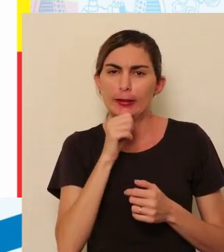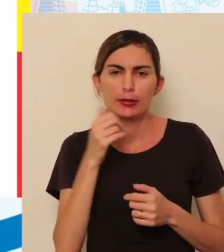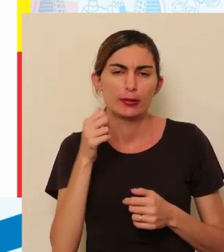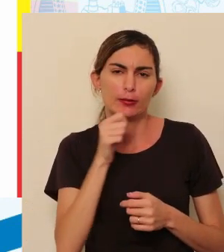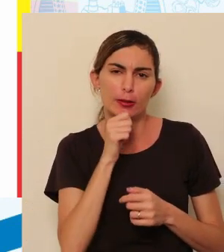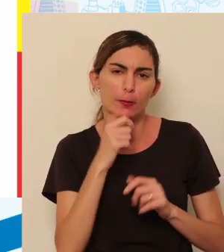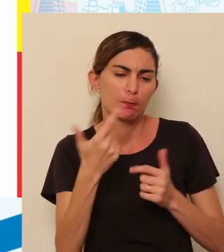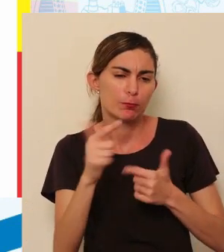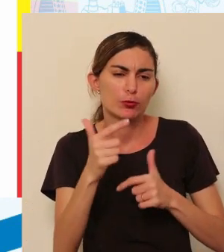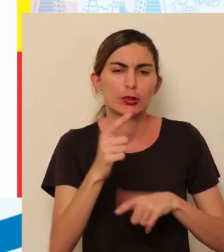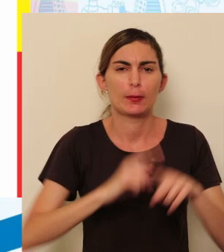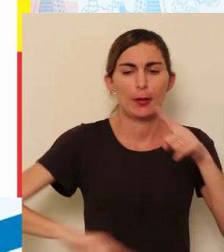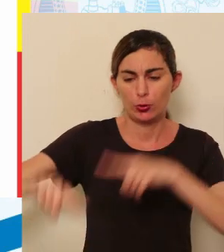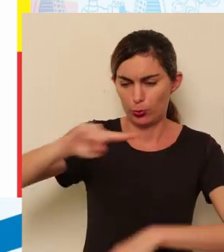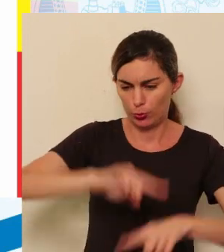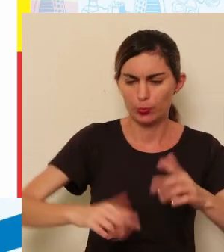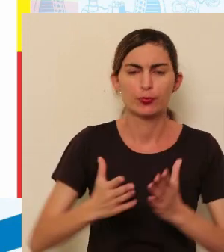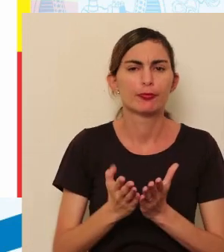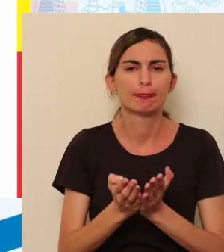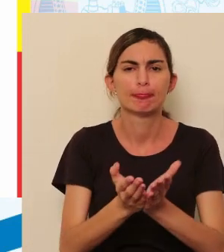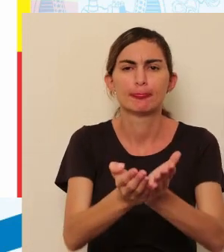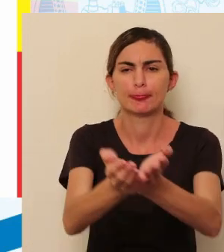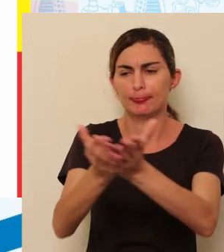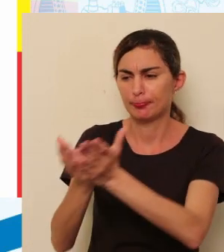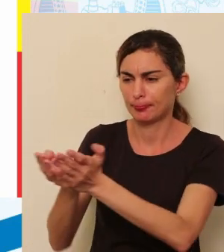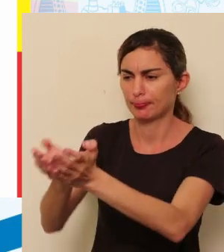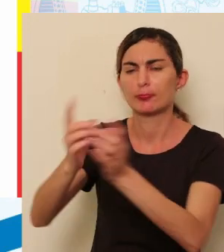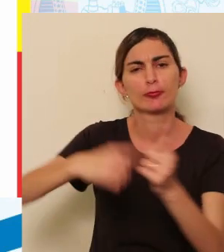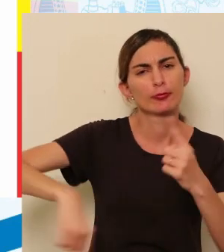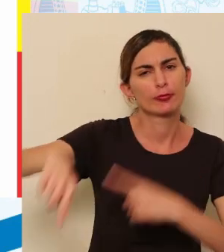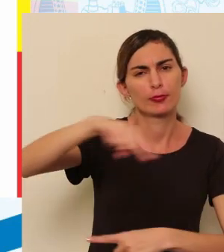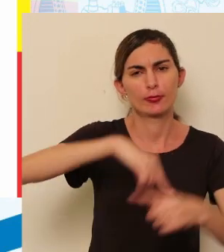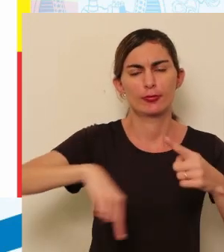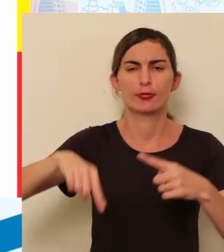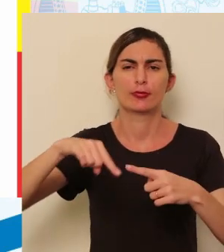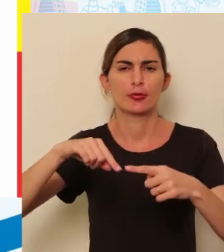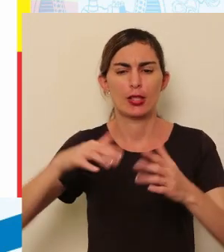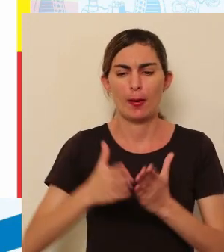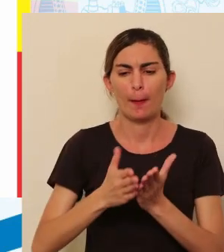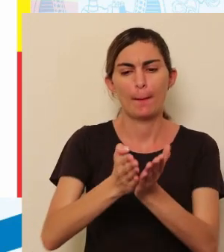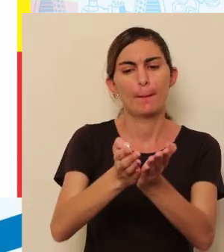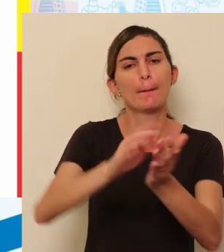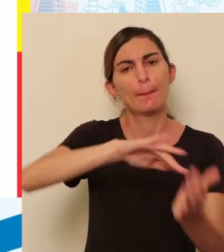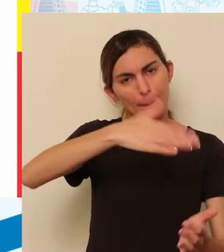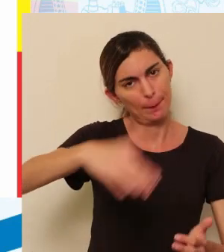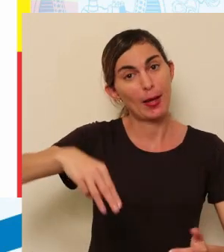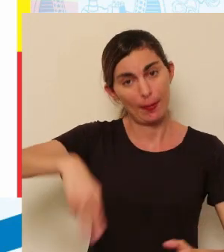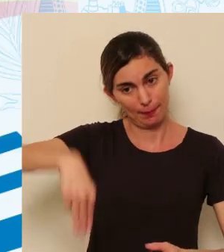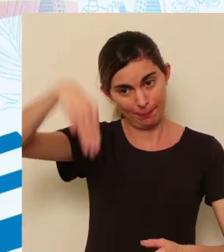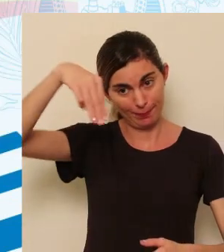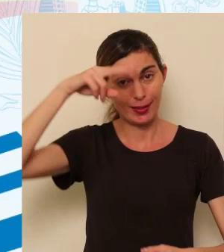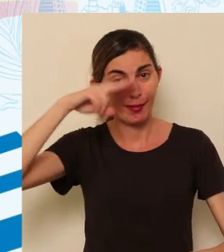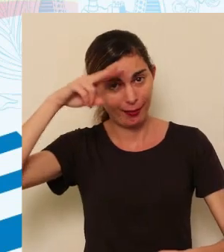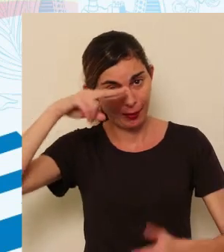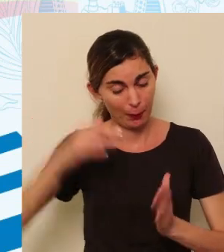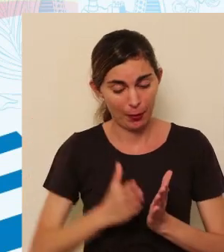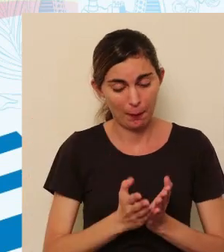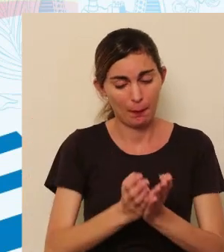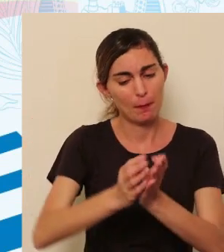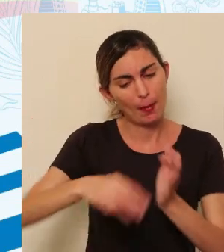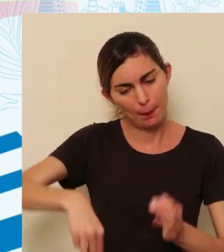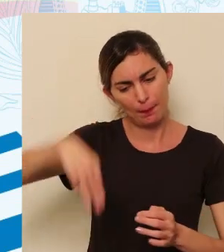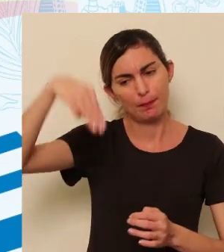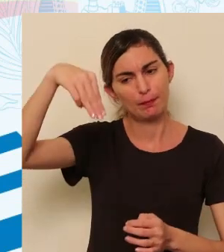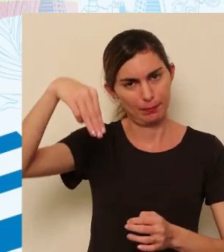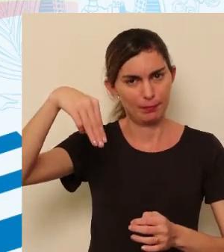mantinha o controle das rotas de comércio entre Europa e Ásia. Essas rotas se davam pelo Mar Mediterrâneo. Lembram do Mar